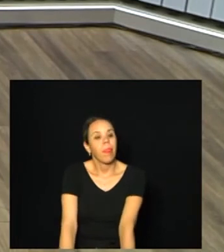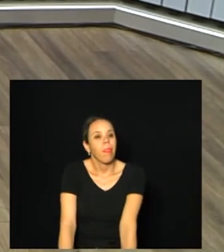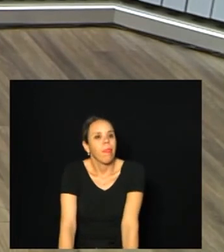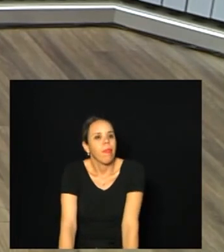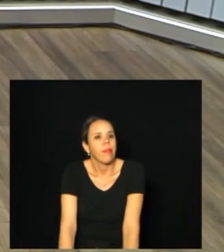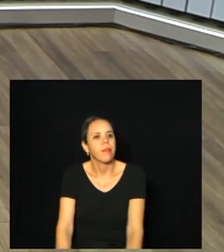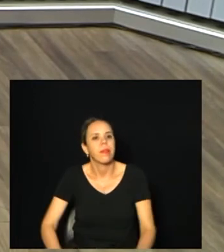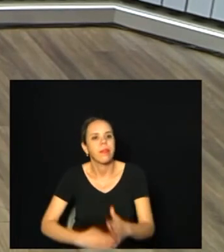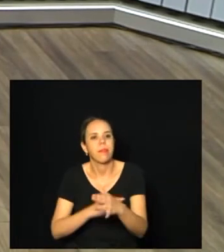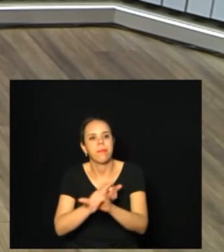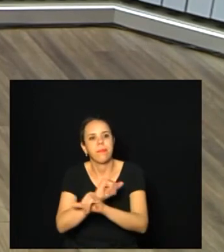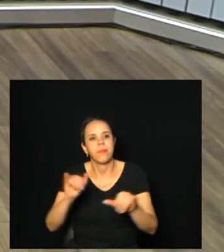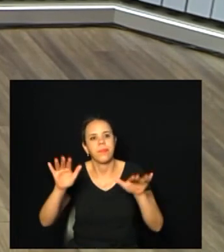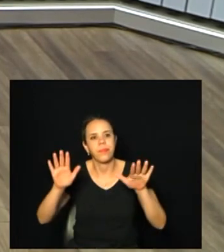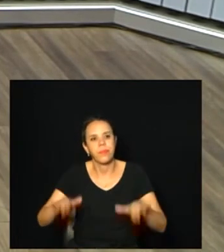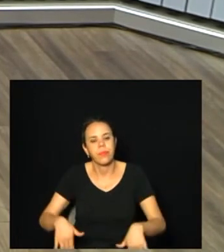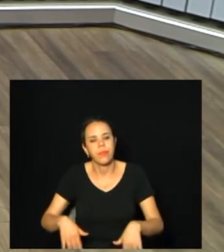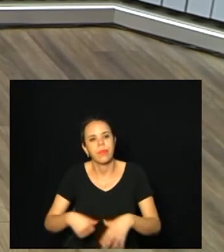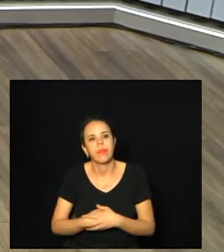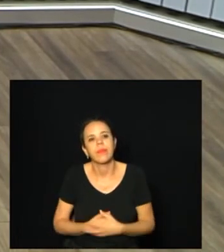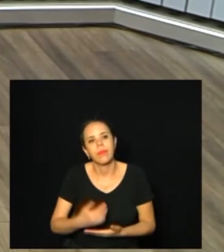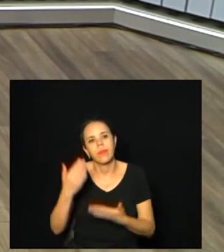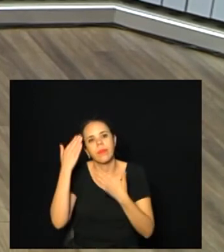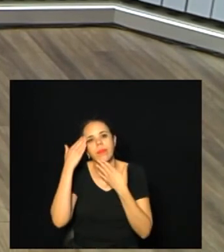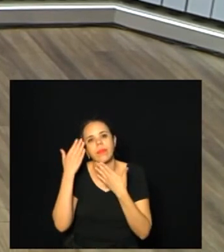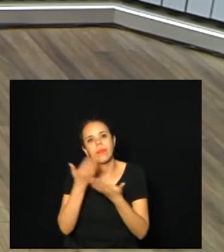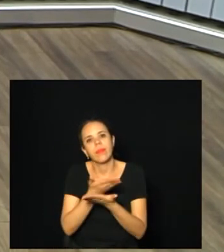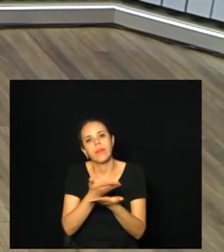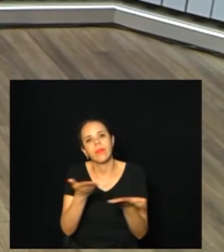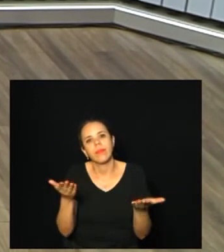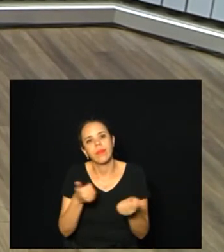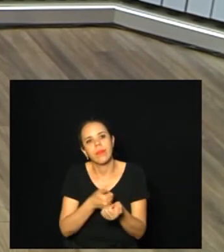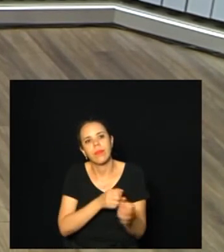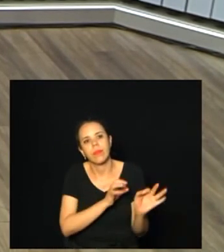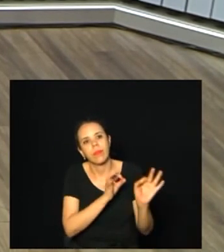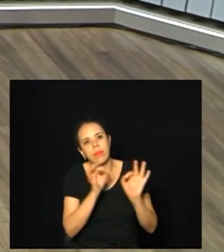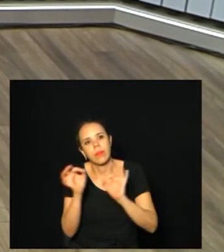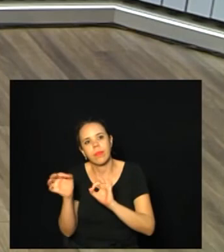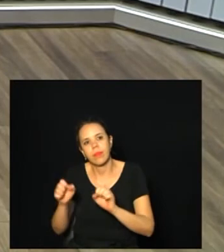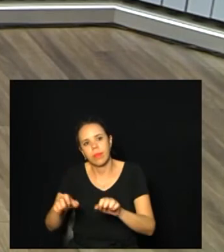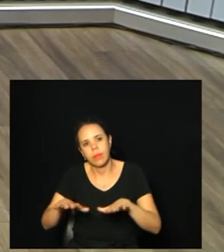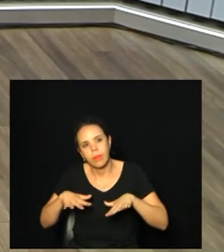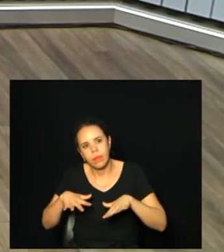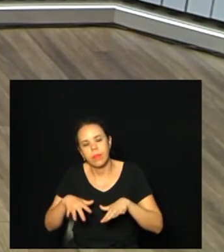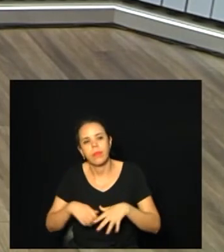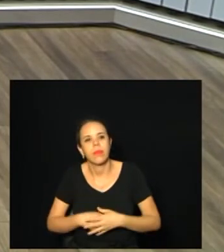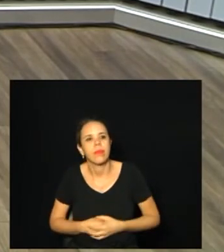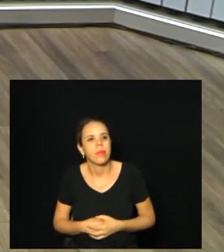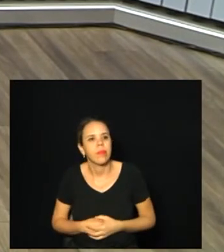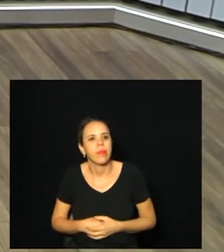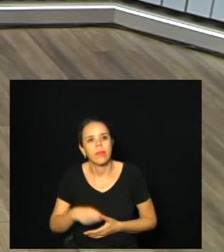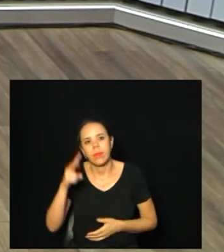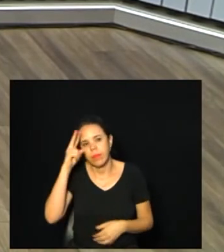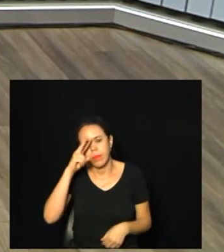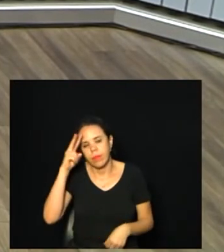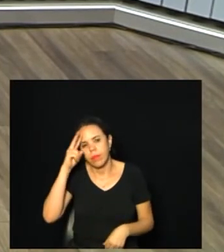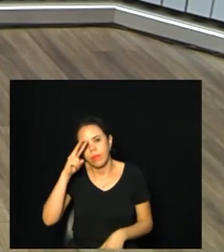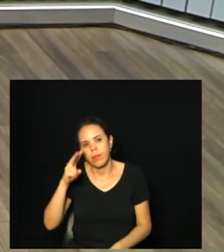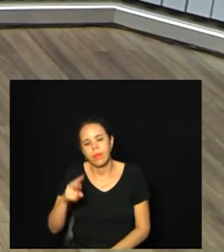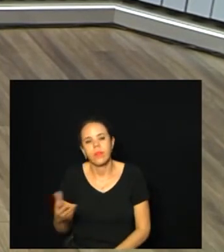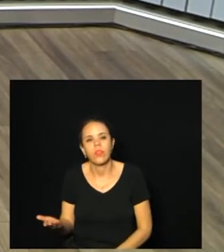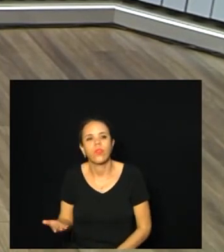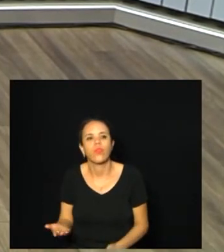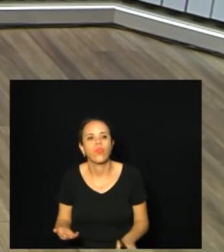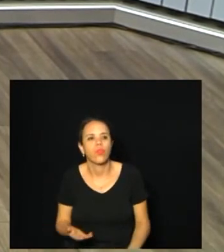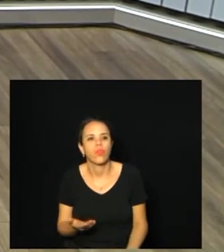E o Câmara Notícia fica por aqui. Muito obrigado pela sua companhia, pela sua audiência. Lembrando que